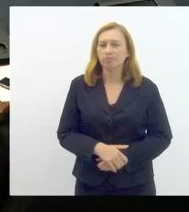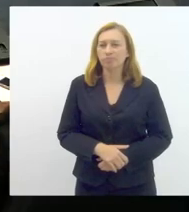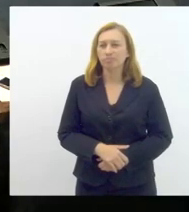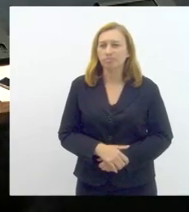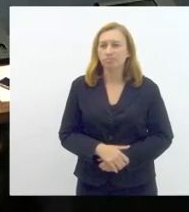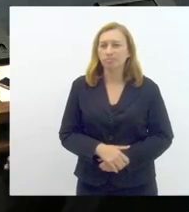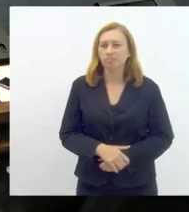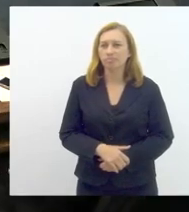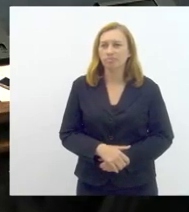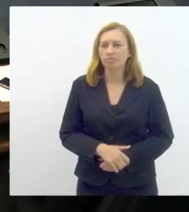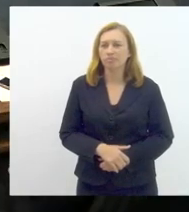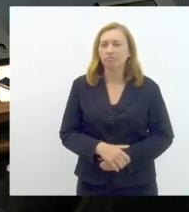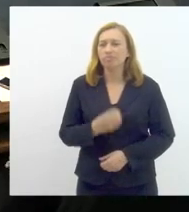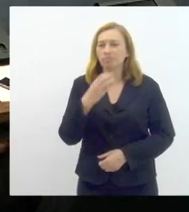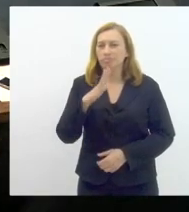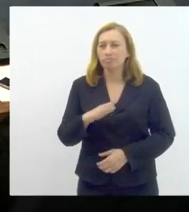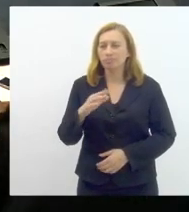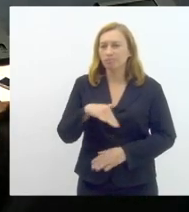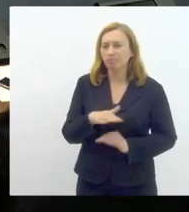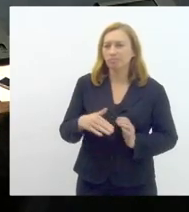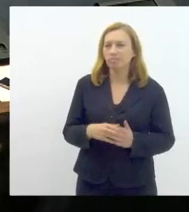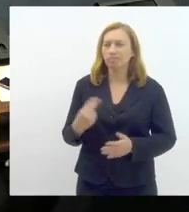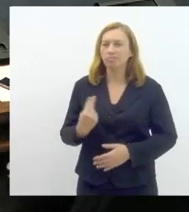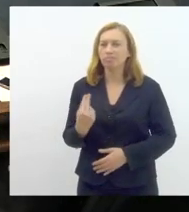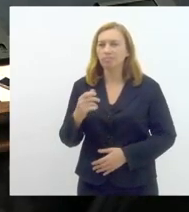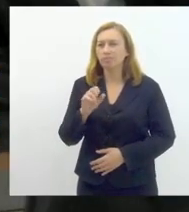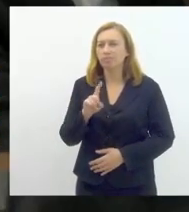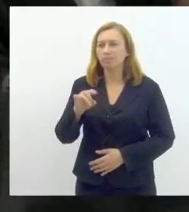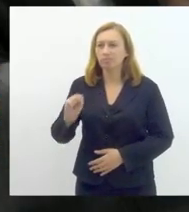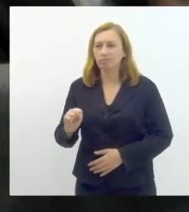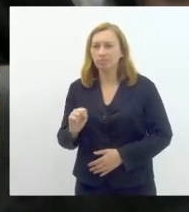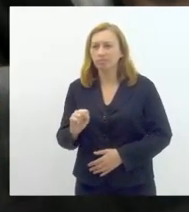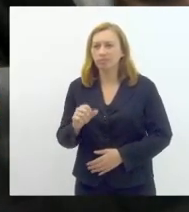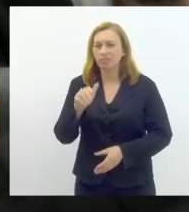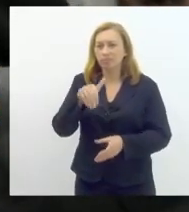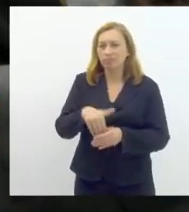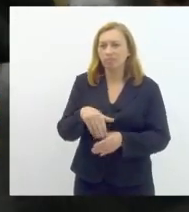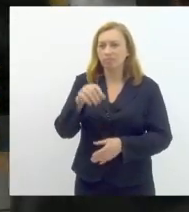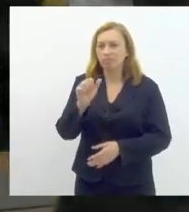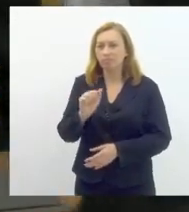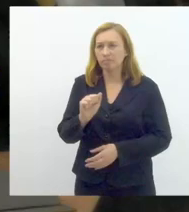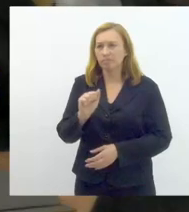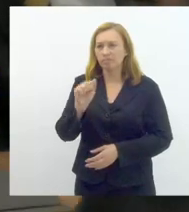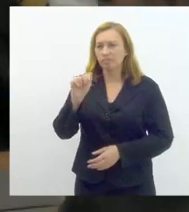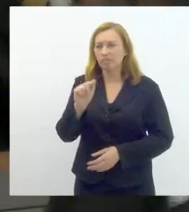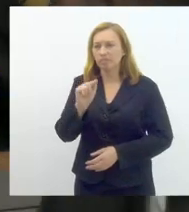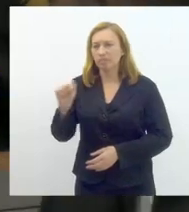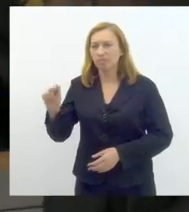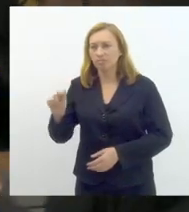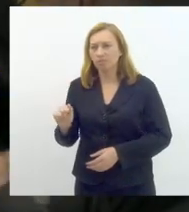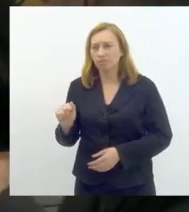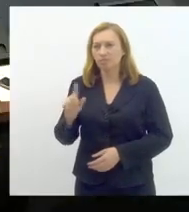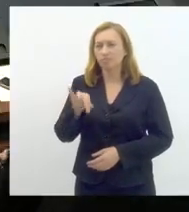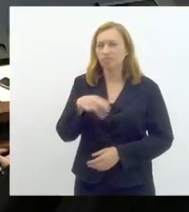Levanta. Boa tarde a todos, o meu nome é Elias Gabriel e eu vou votar no Cauã Santana de São